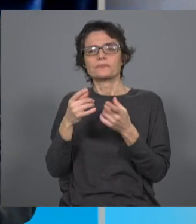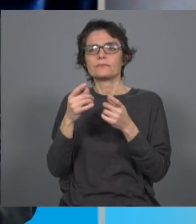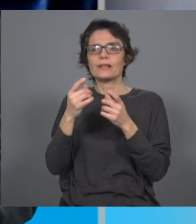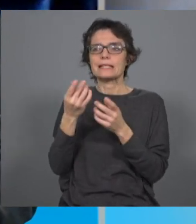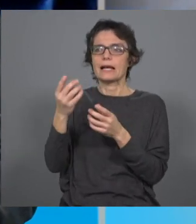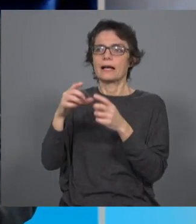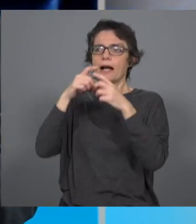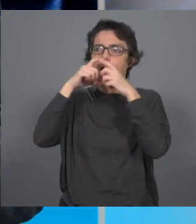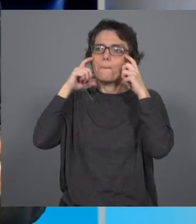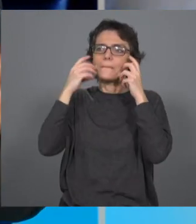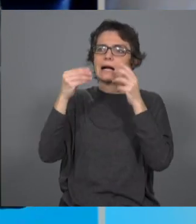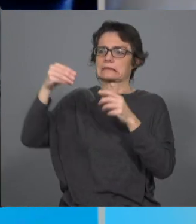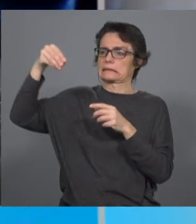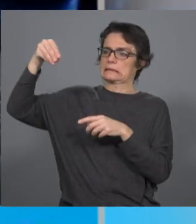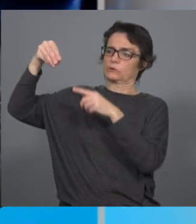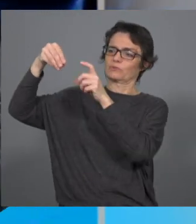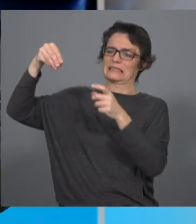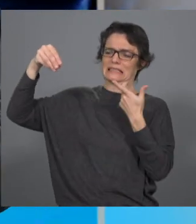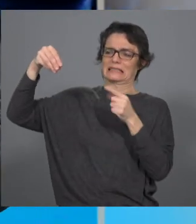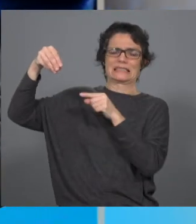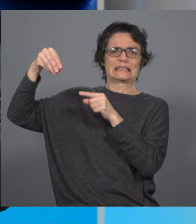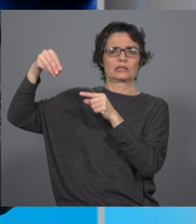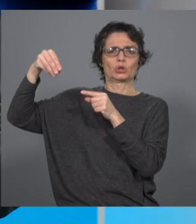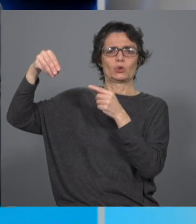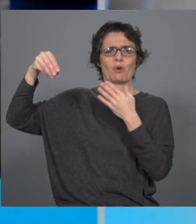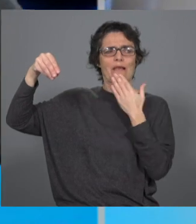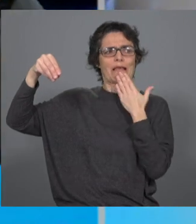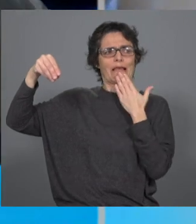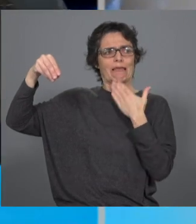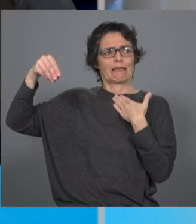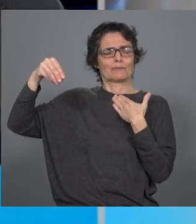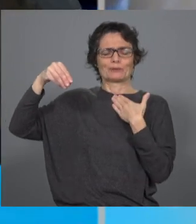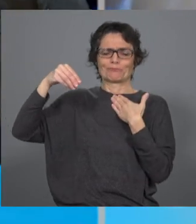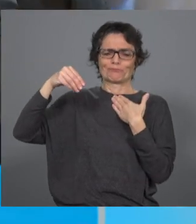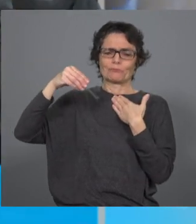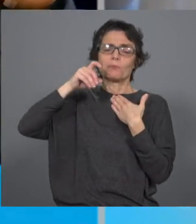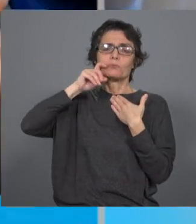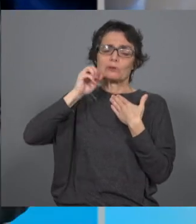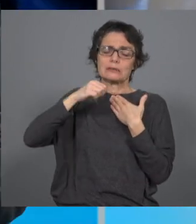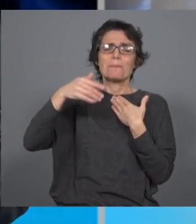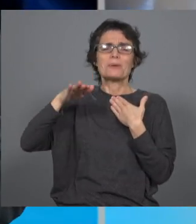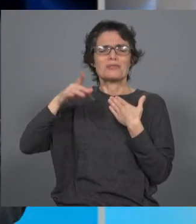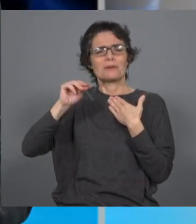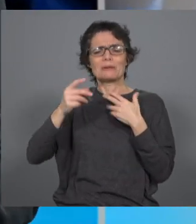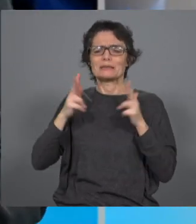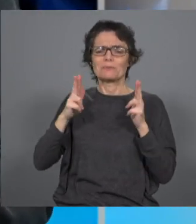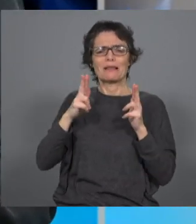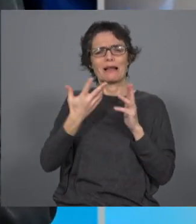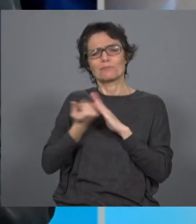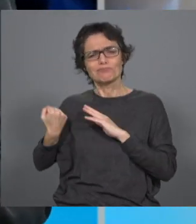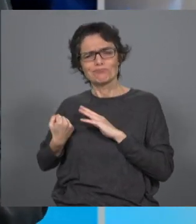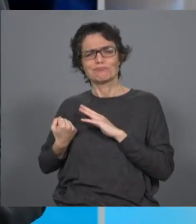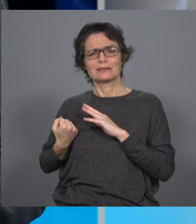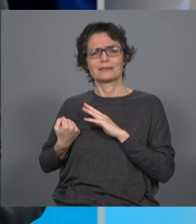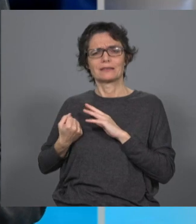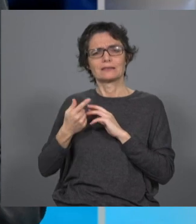pelo facto de usar algo que o outro que às vezes é o Estado, impõe. Foi